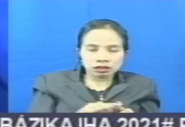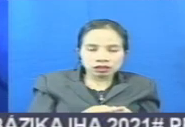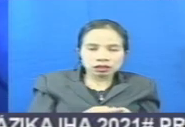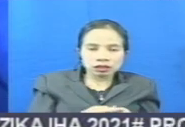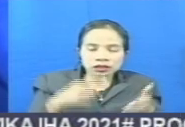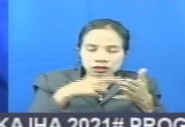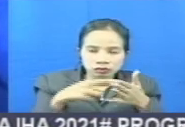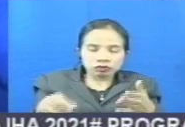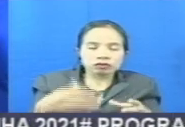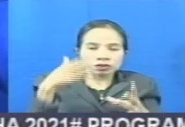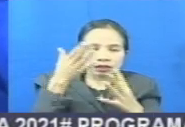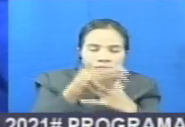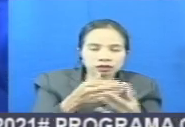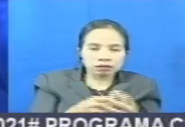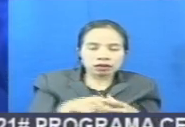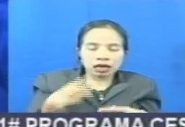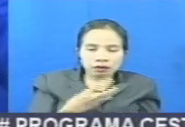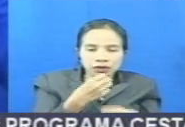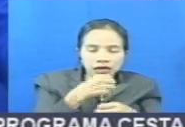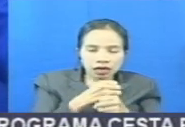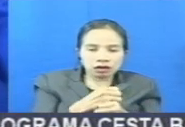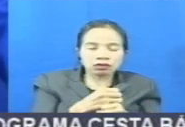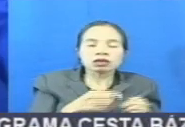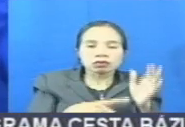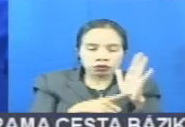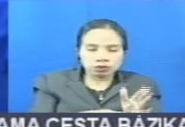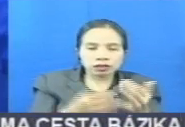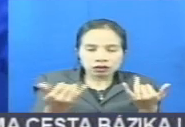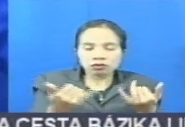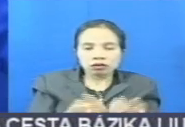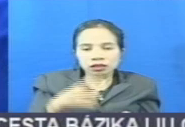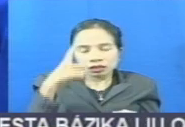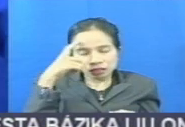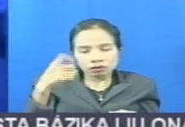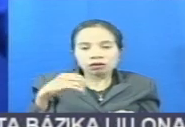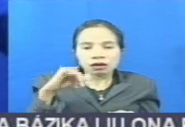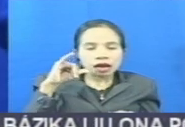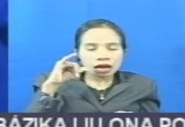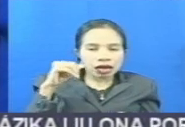tamanho feito, também aloha o aparato público agora que é, tamanho feito aban,